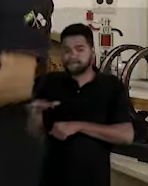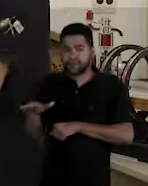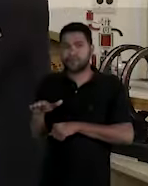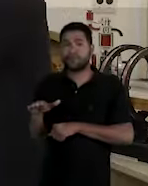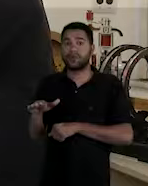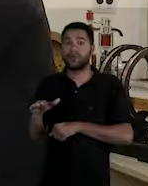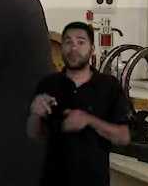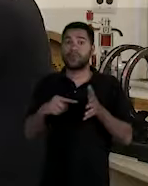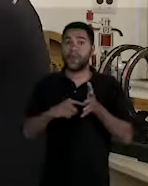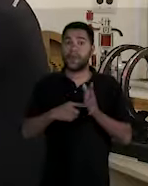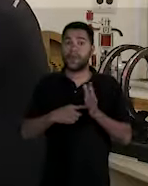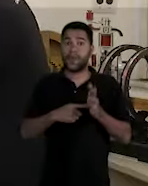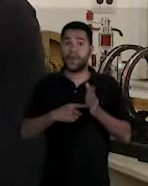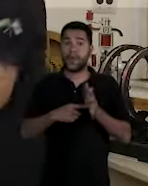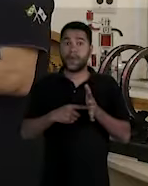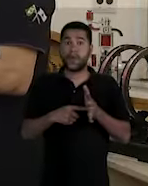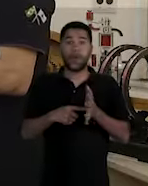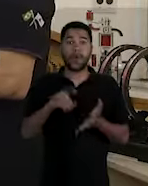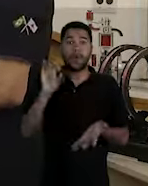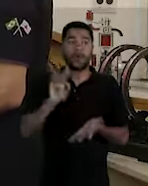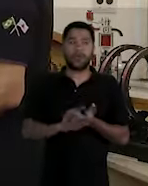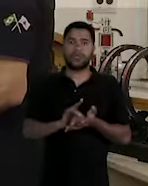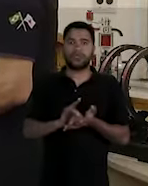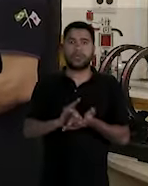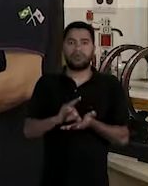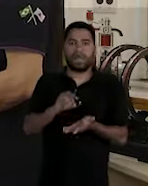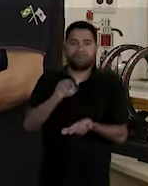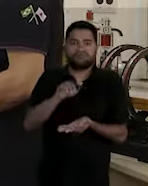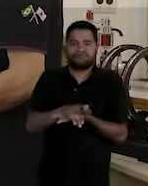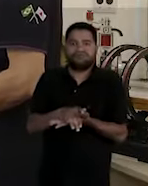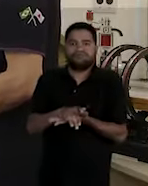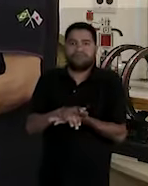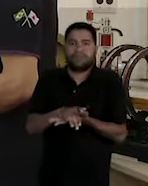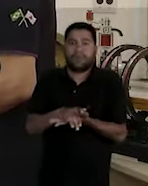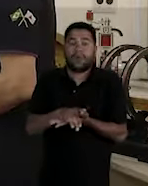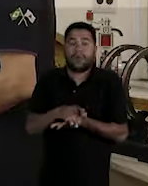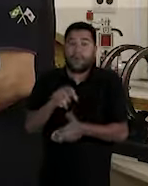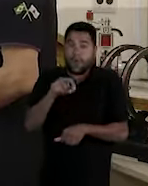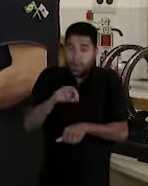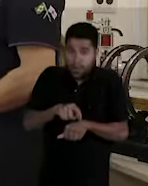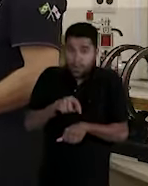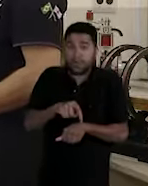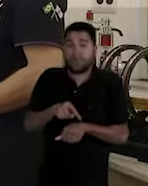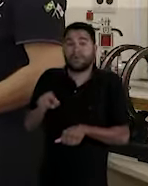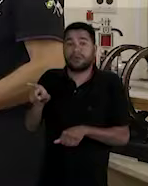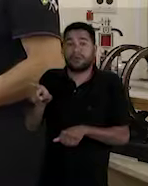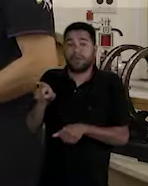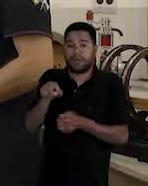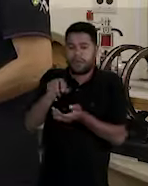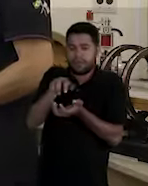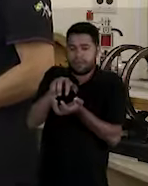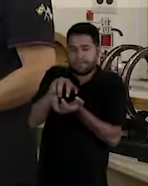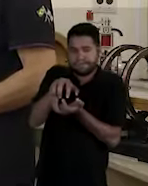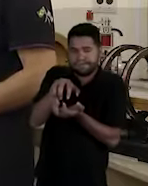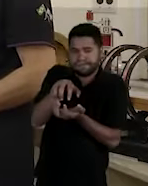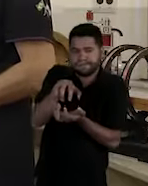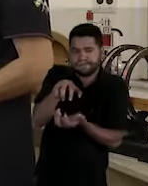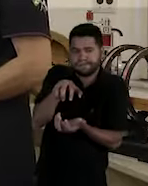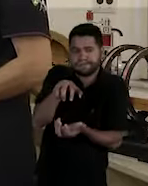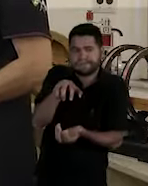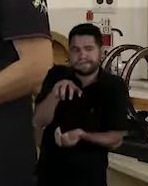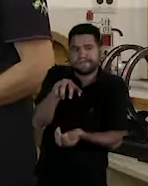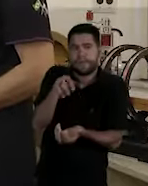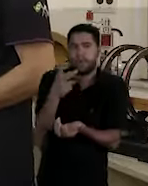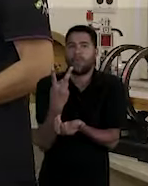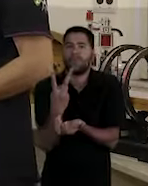motor original isso está tudo fechado. Então na hora que essa peça desce, ela chupa,